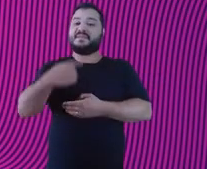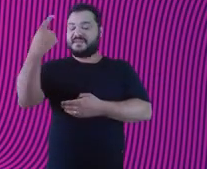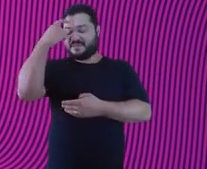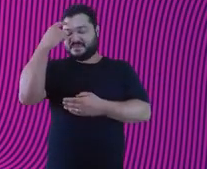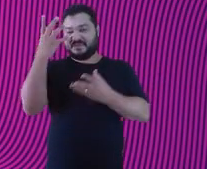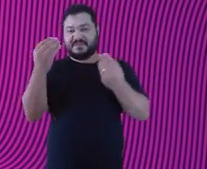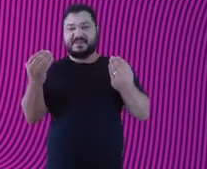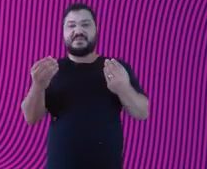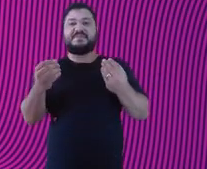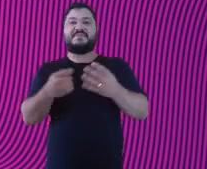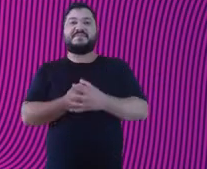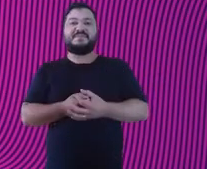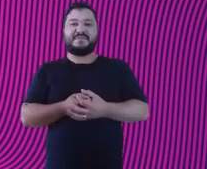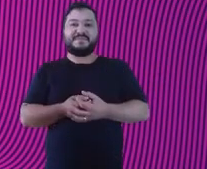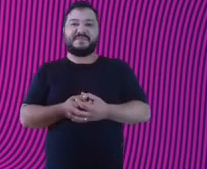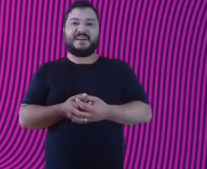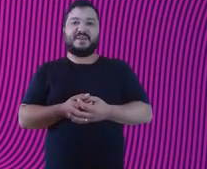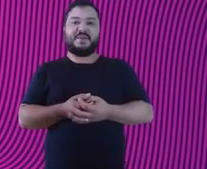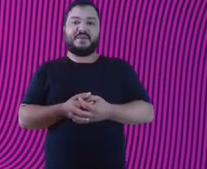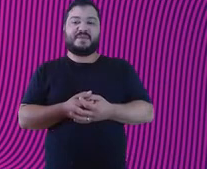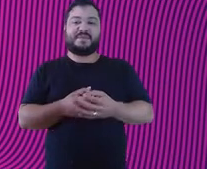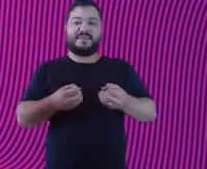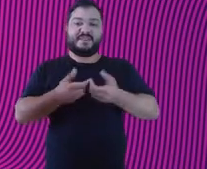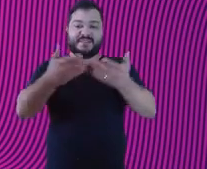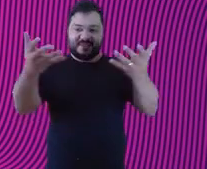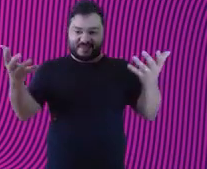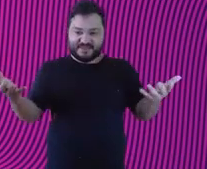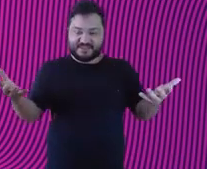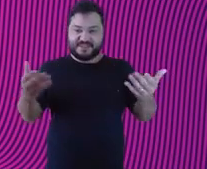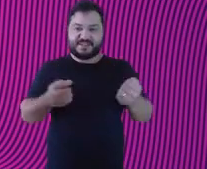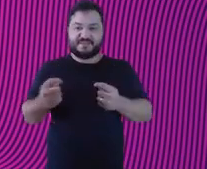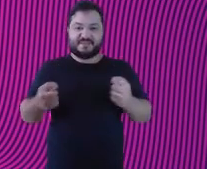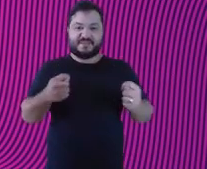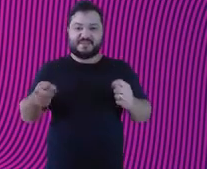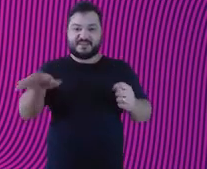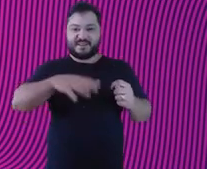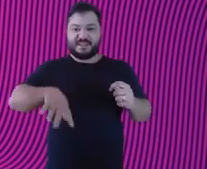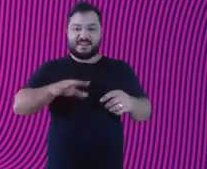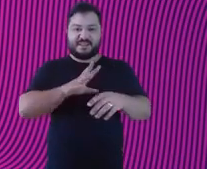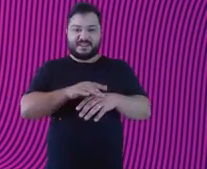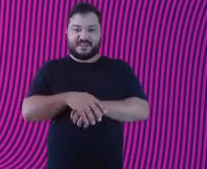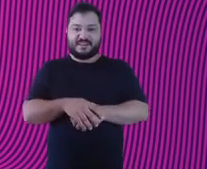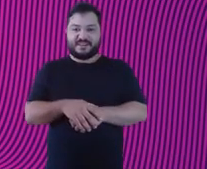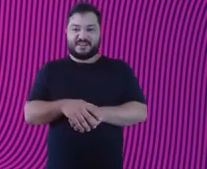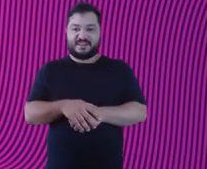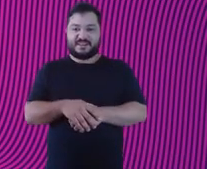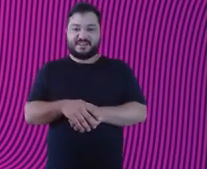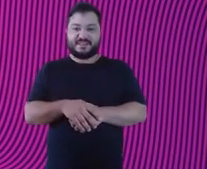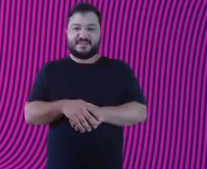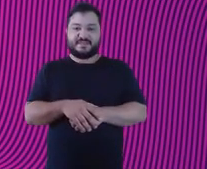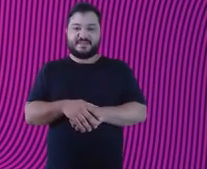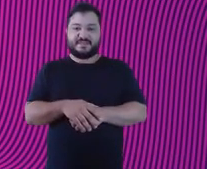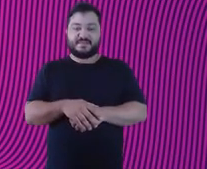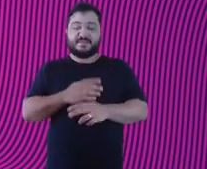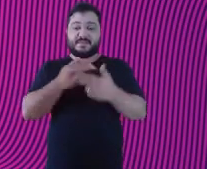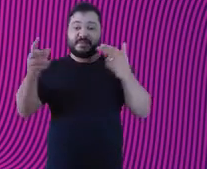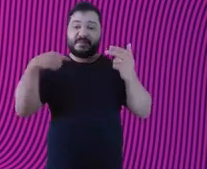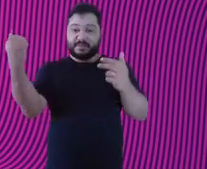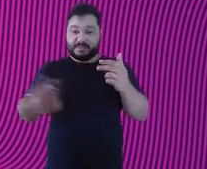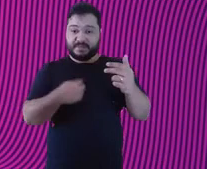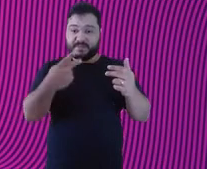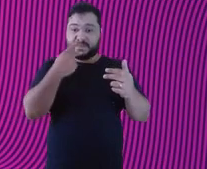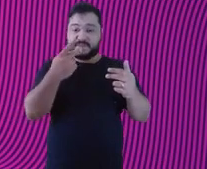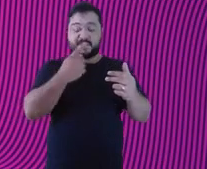naquilo que a gente pode estar oferecendo para controlar melhor a doença. E uma coisa que a gente estava falando lá